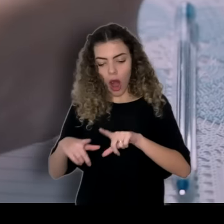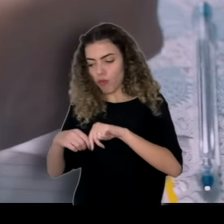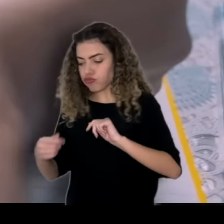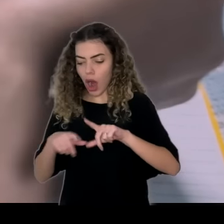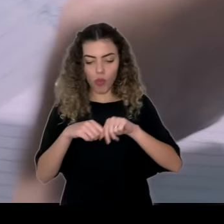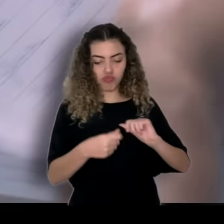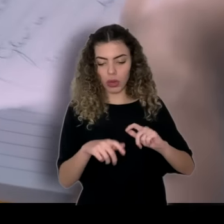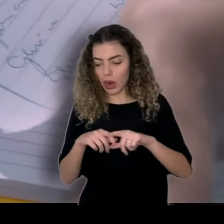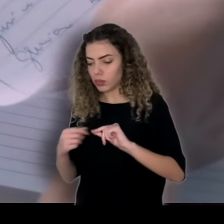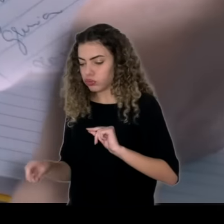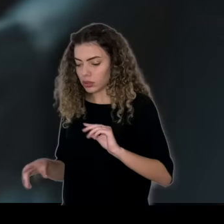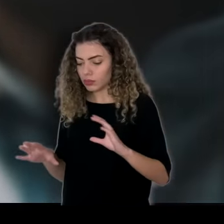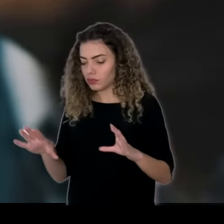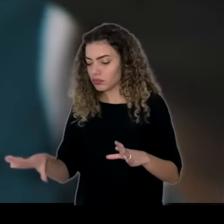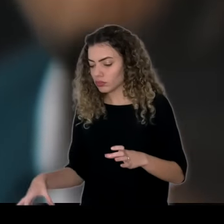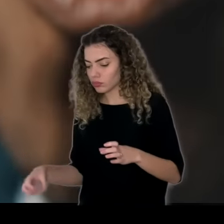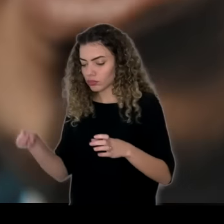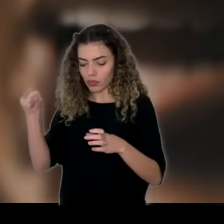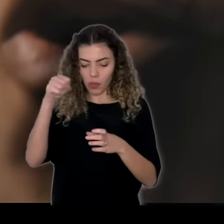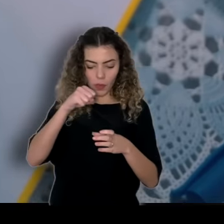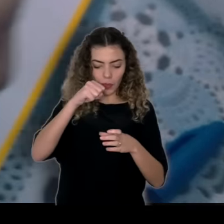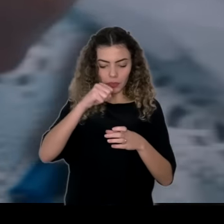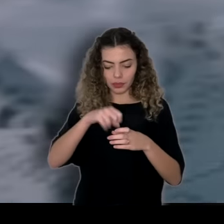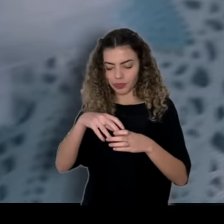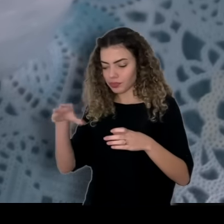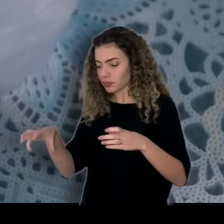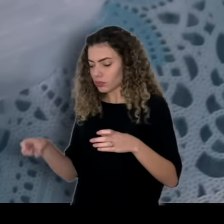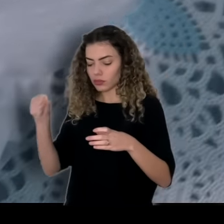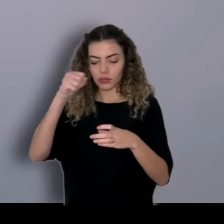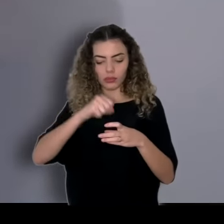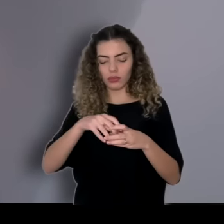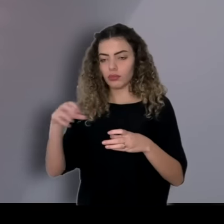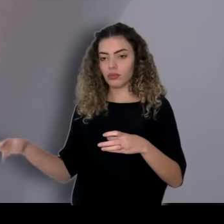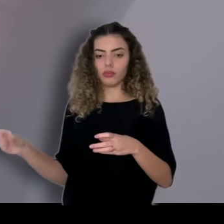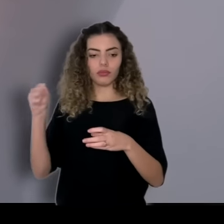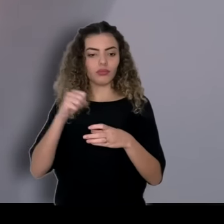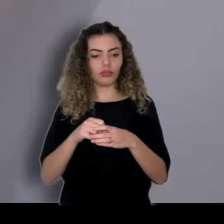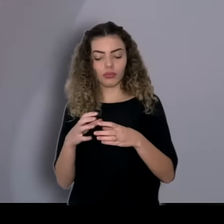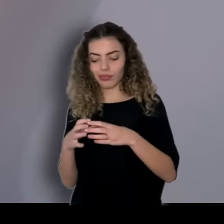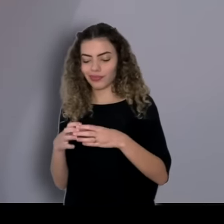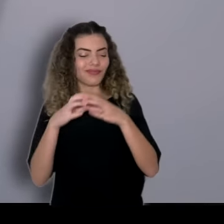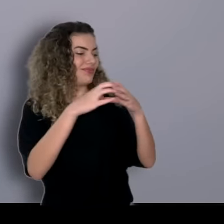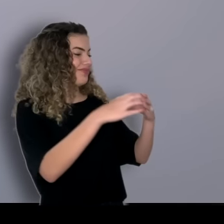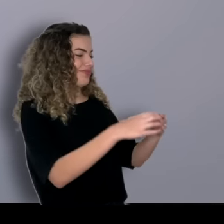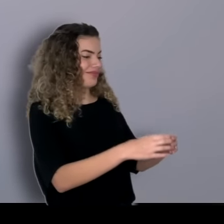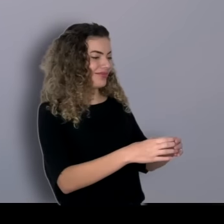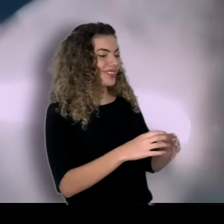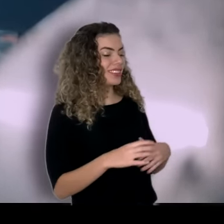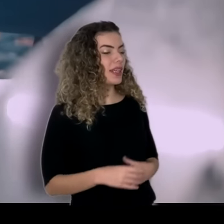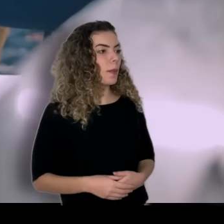pedacinhos o papel rasgou Dentro de uma sacolinha colocou E nas mãos do seu filhinho